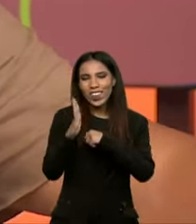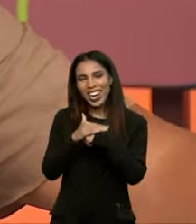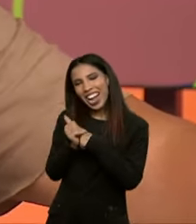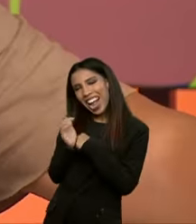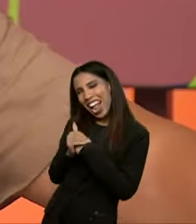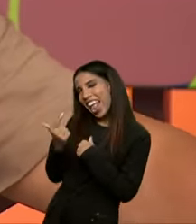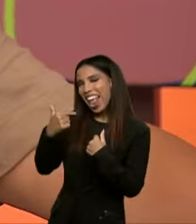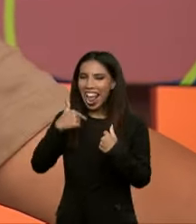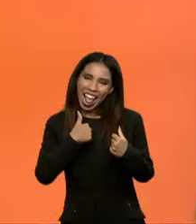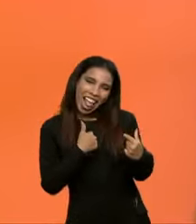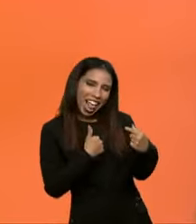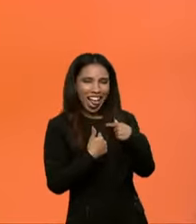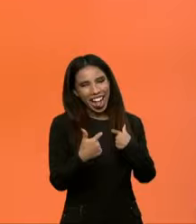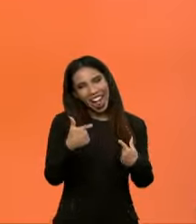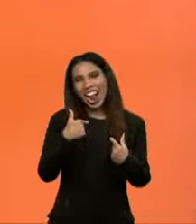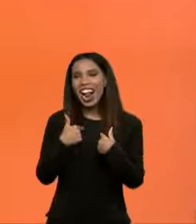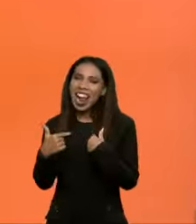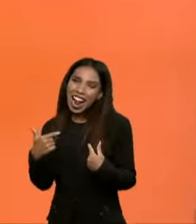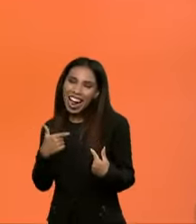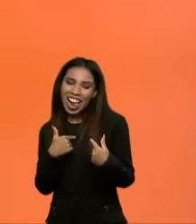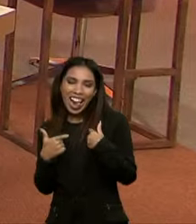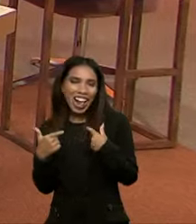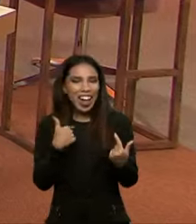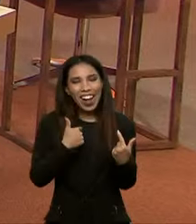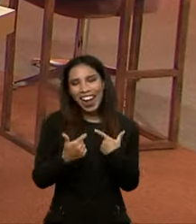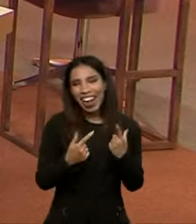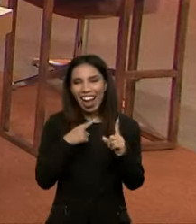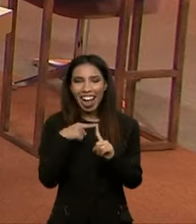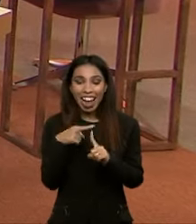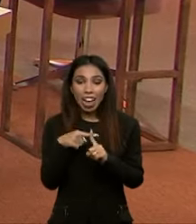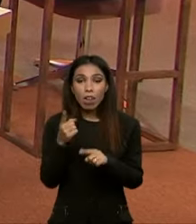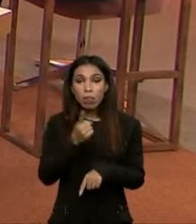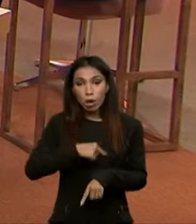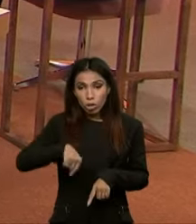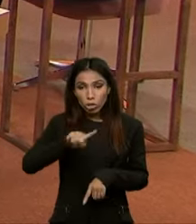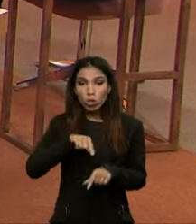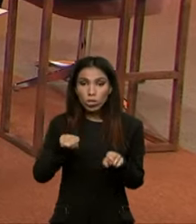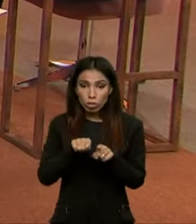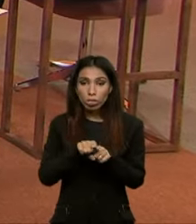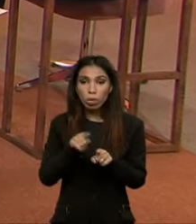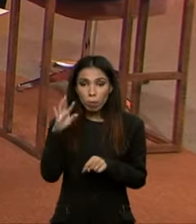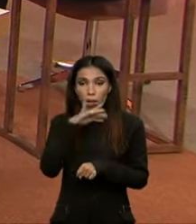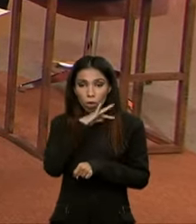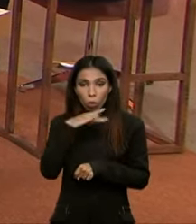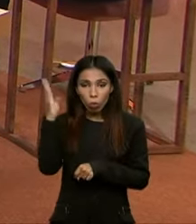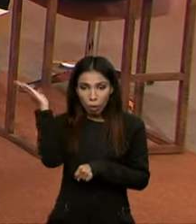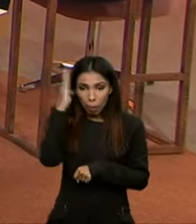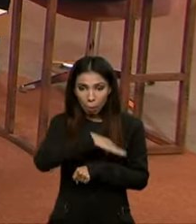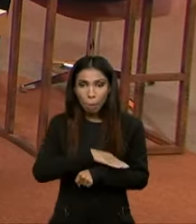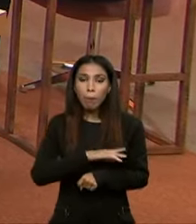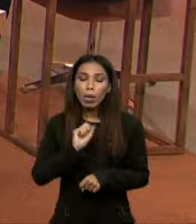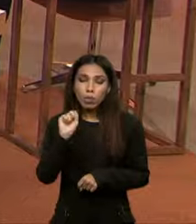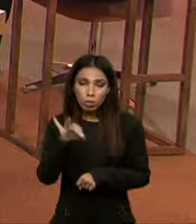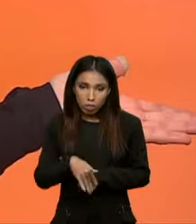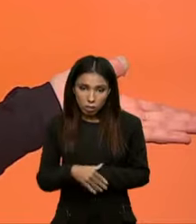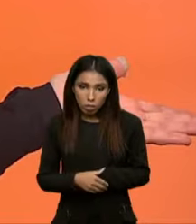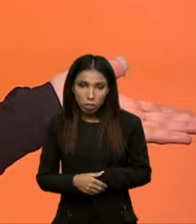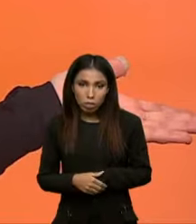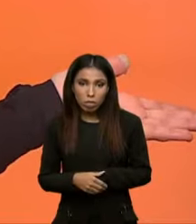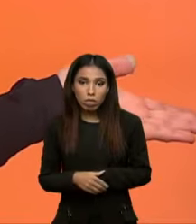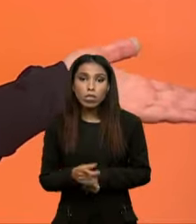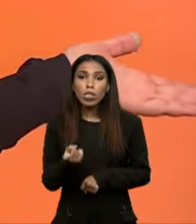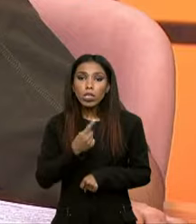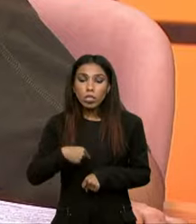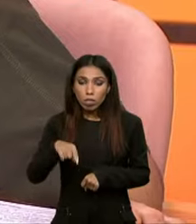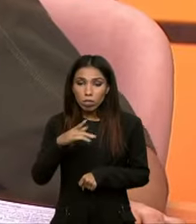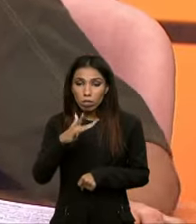péssima também. Eu sou isso e aquilo. Aquela... É legal aceitar que a gente também é vilão na vida dos outros. Mas, gente, nunca ouviu falar em crime passional? Muita gente que não gosta da gente. É